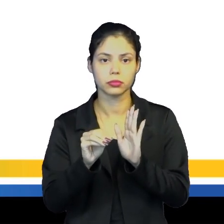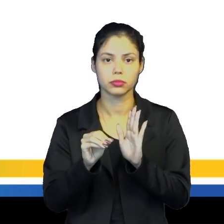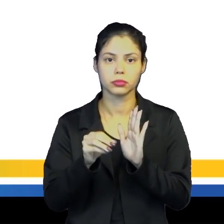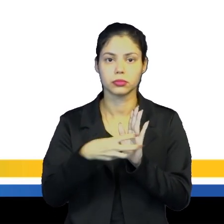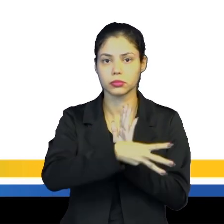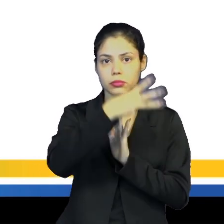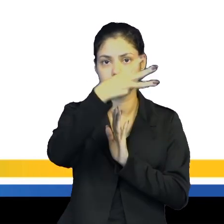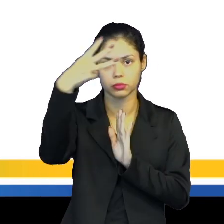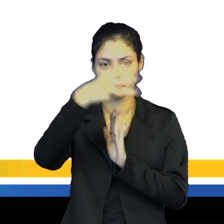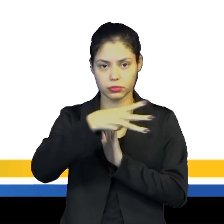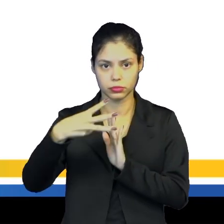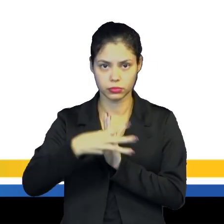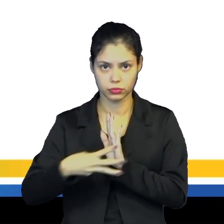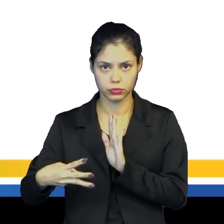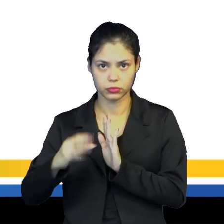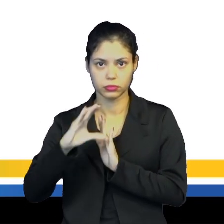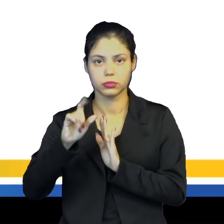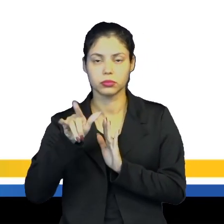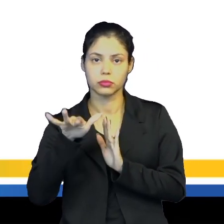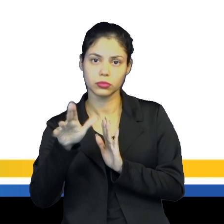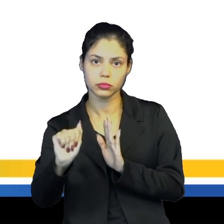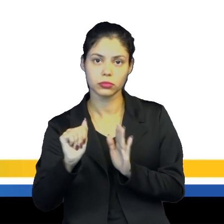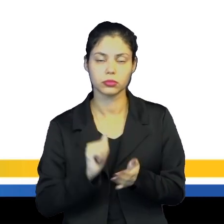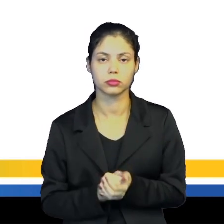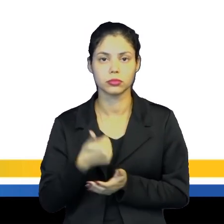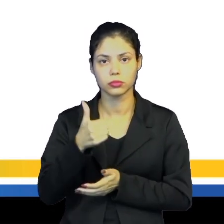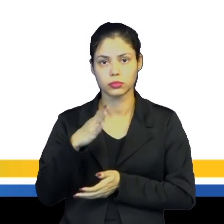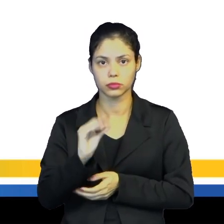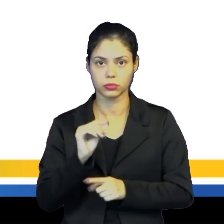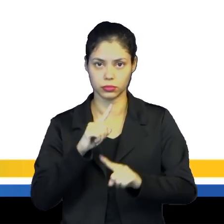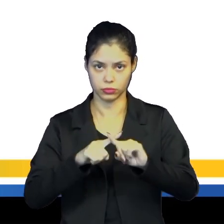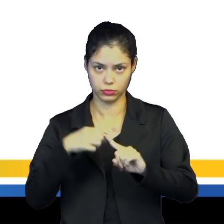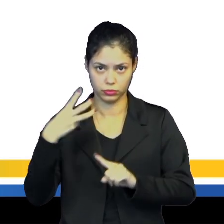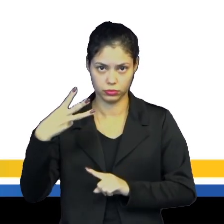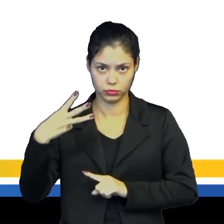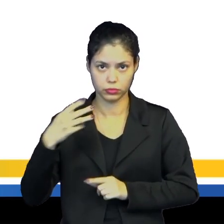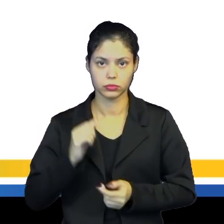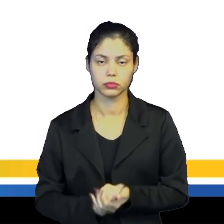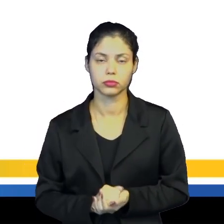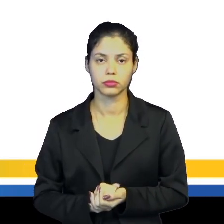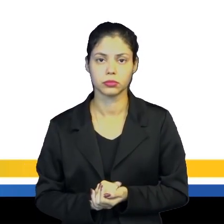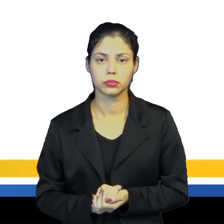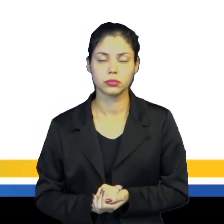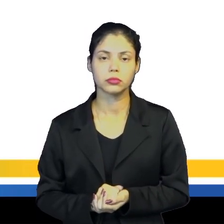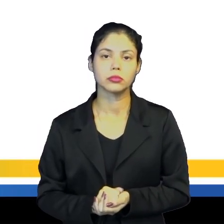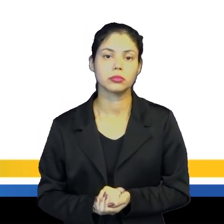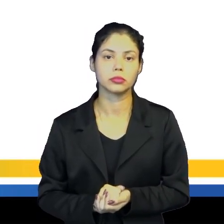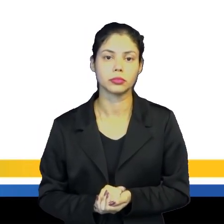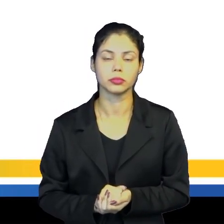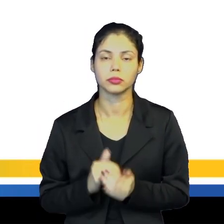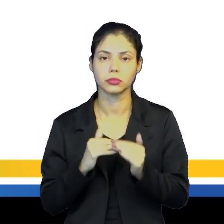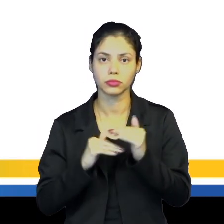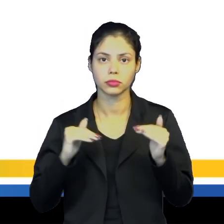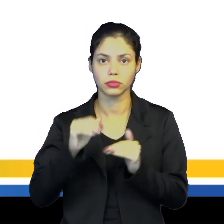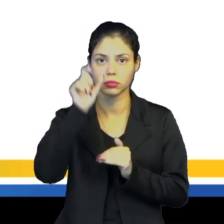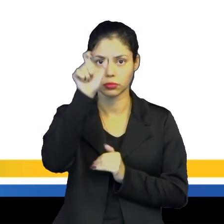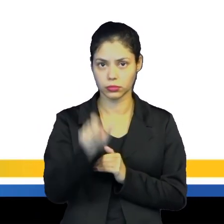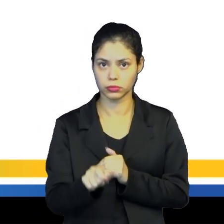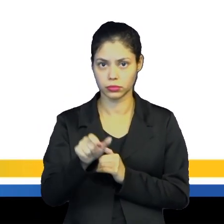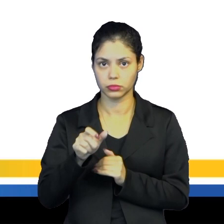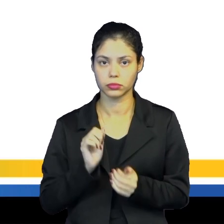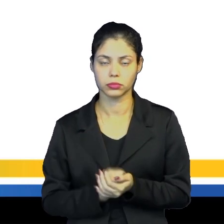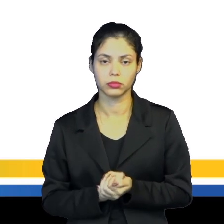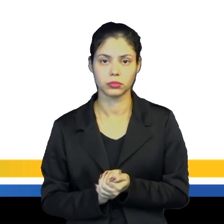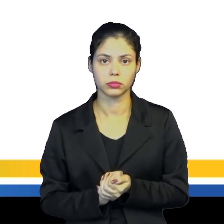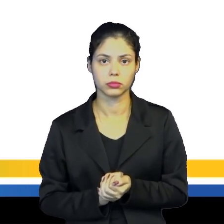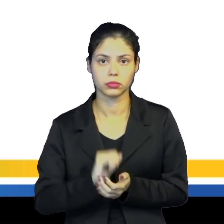3 colunas. Seria 10 por 3. As linhas, tá? Tá na parte horizontal e